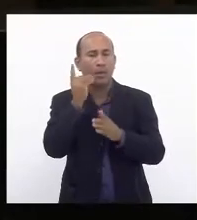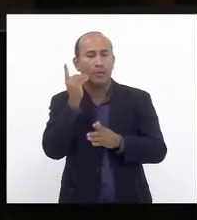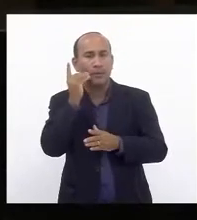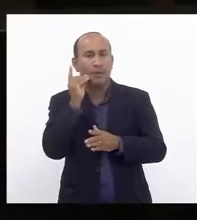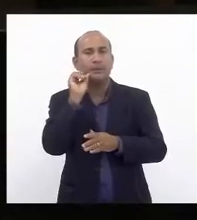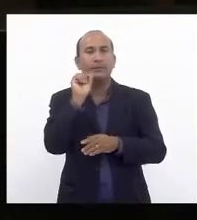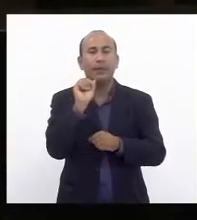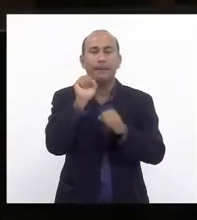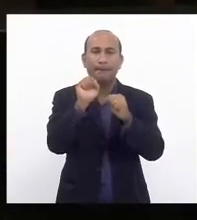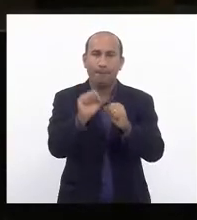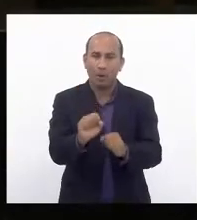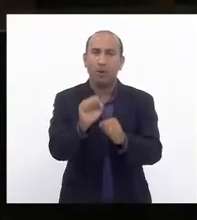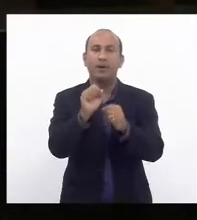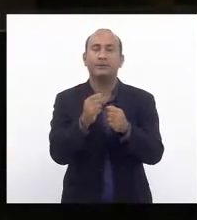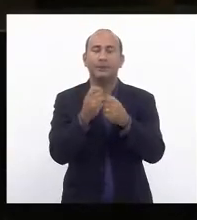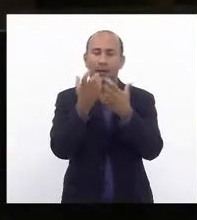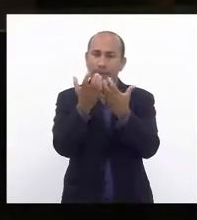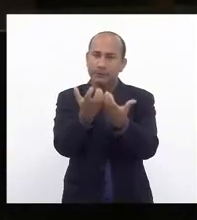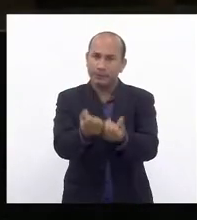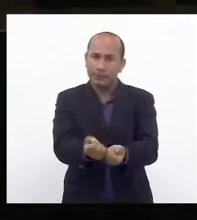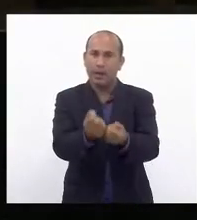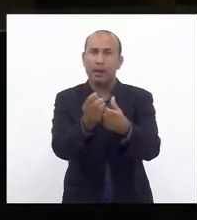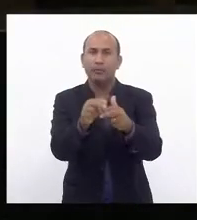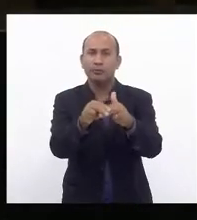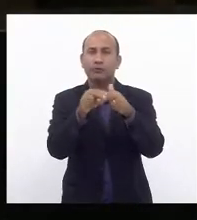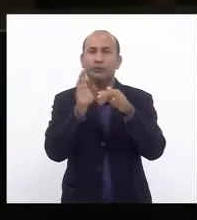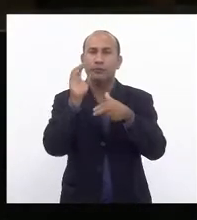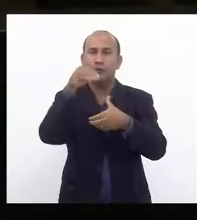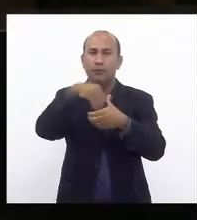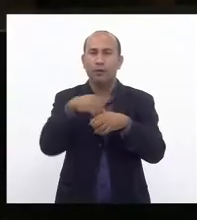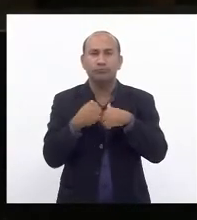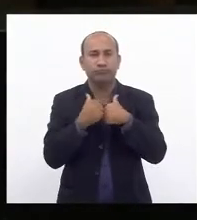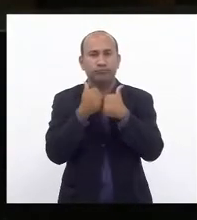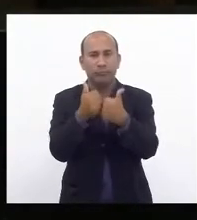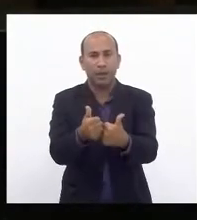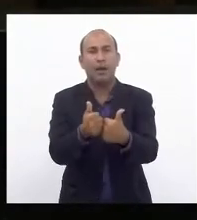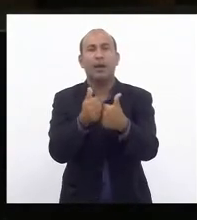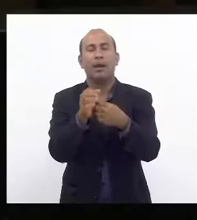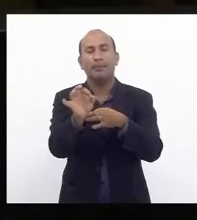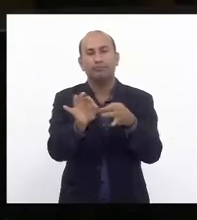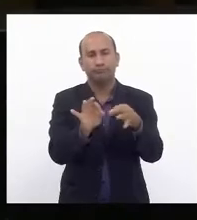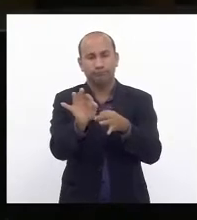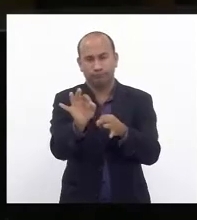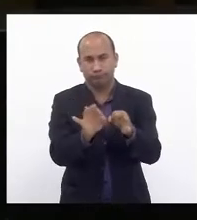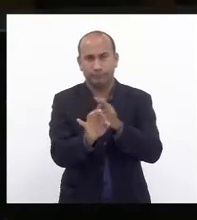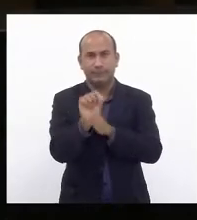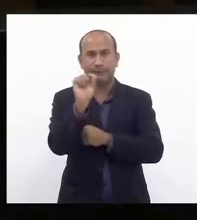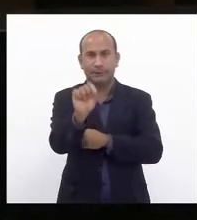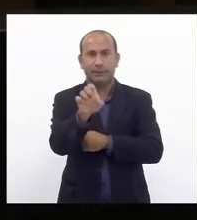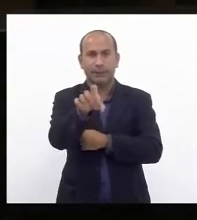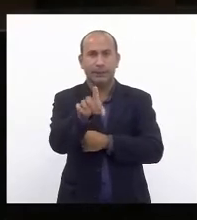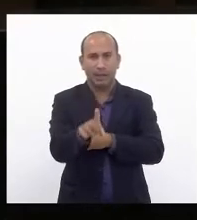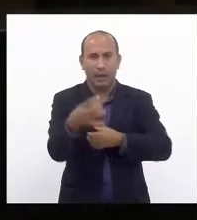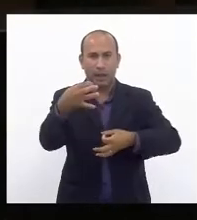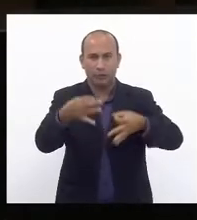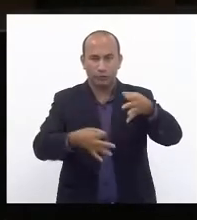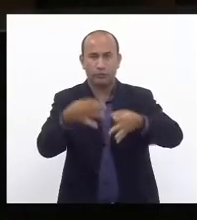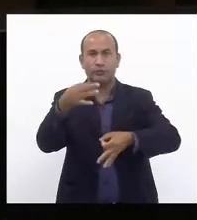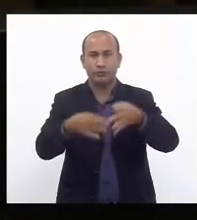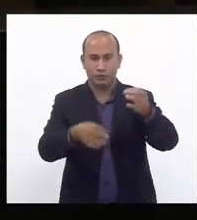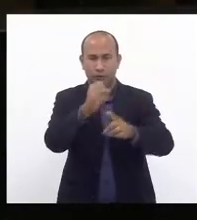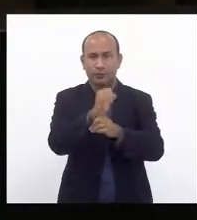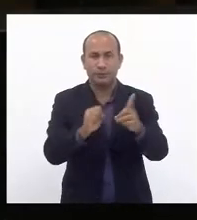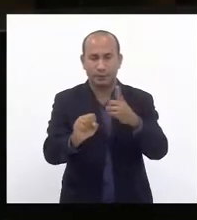que possam, assim, conceder o voto favorável a esse projeto, que é justiça social